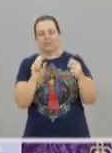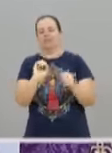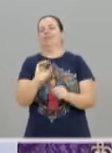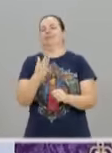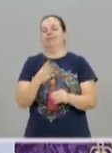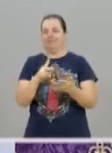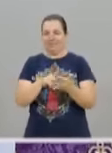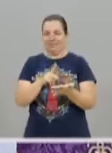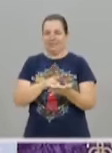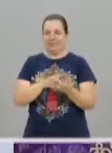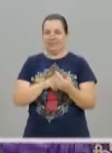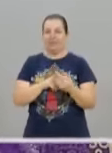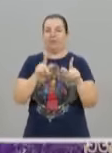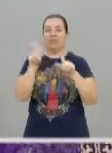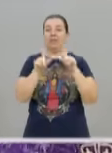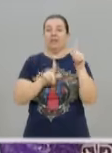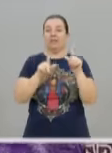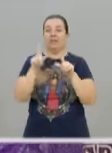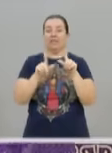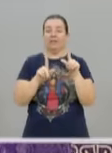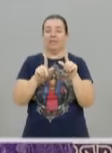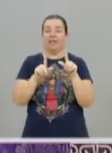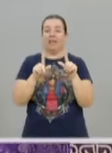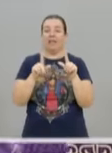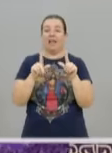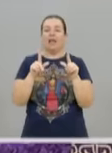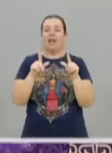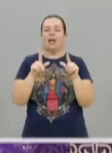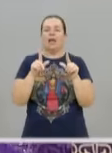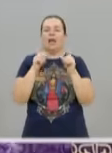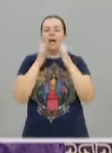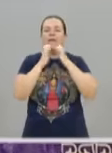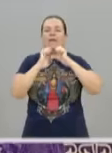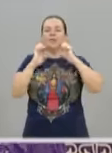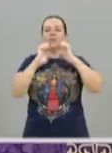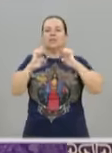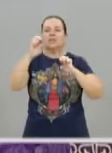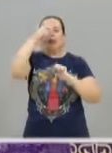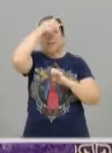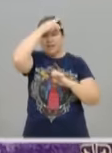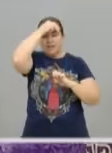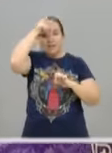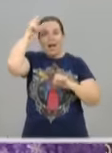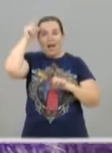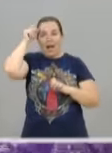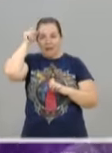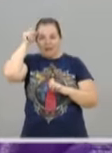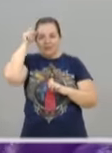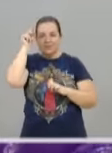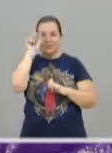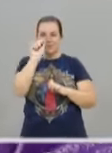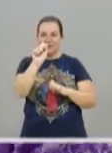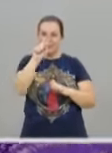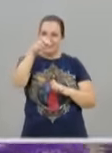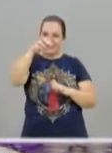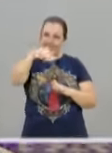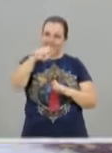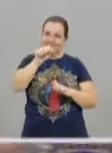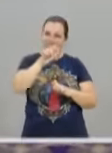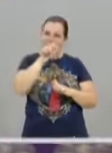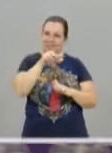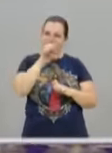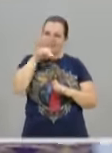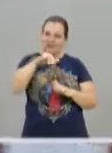Evangelizar em Parentins Amazonas vamos dar uma salva de palmas a partir de agora eles acompanham pelo